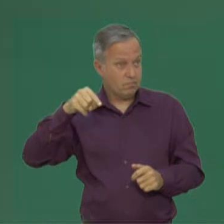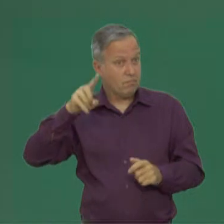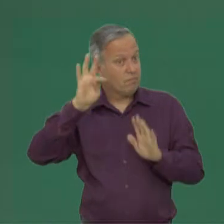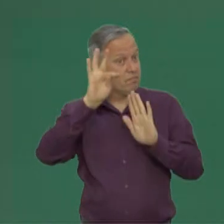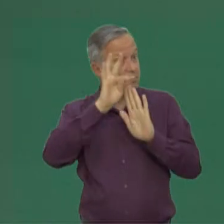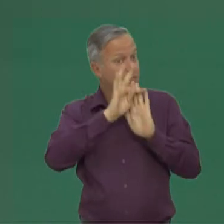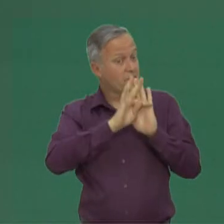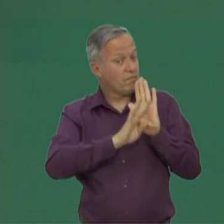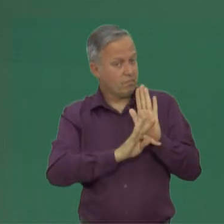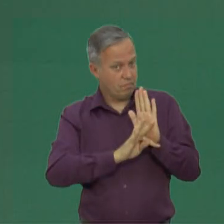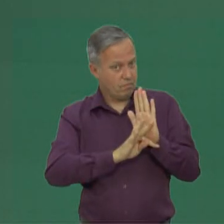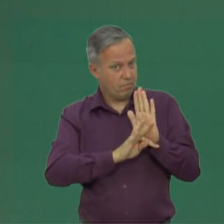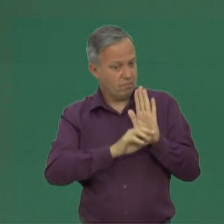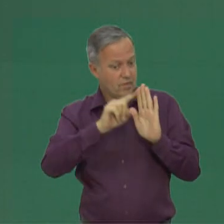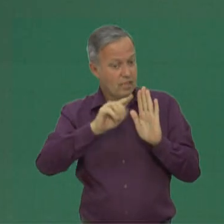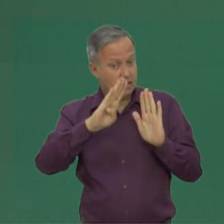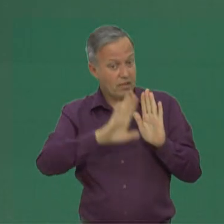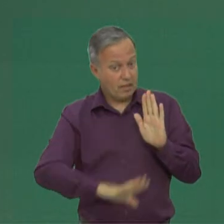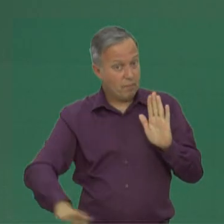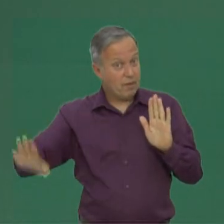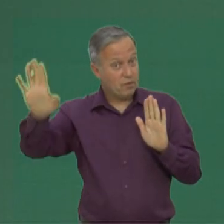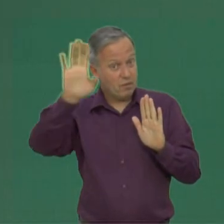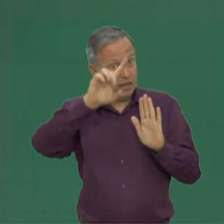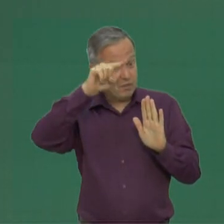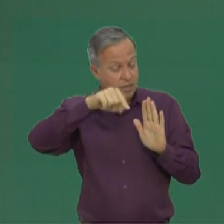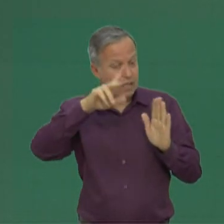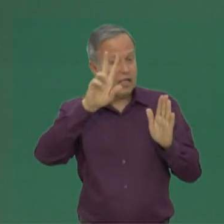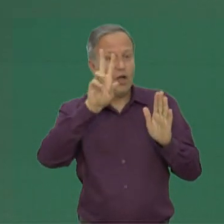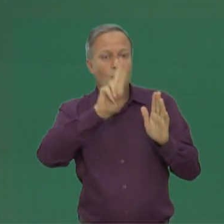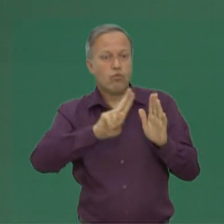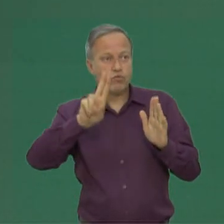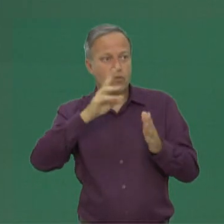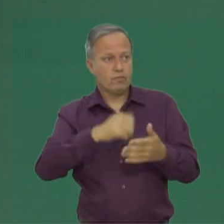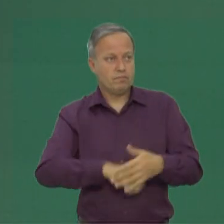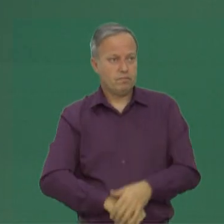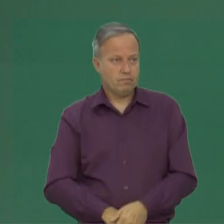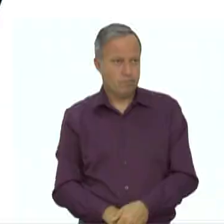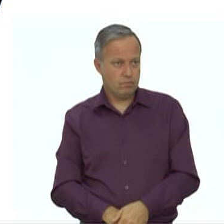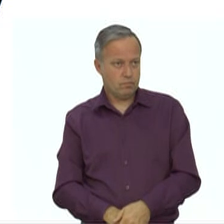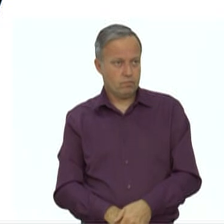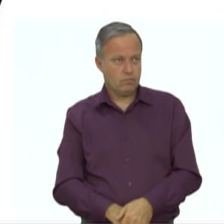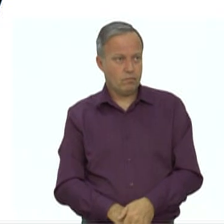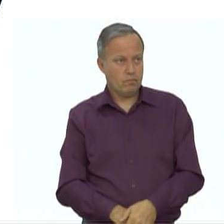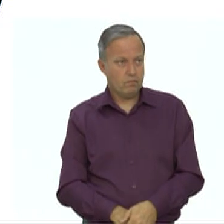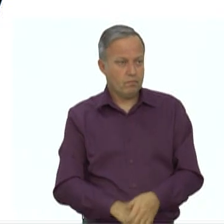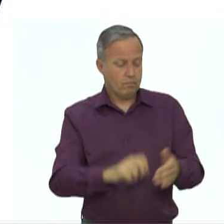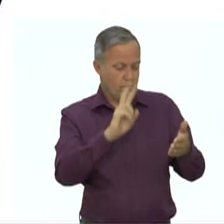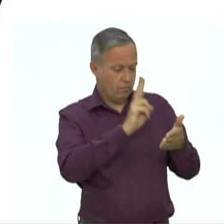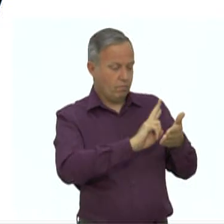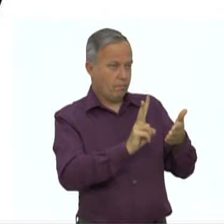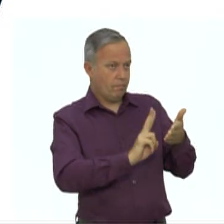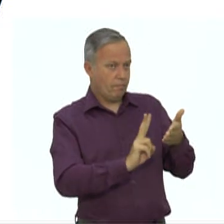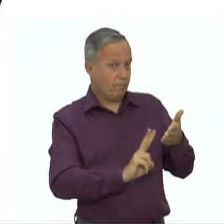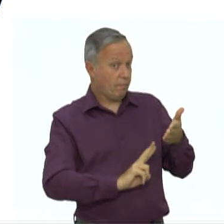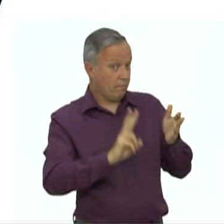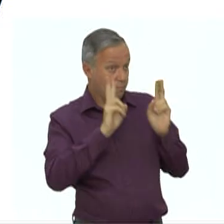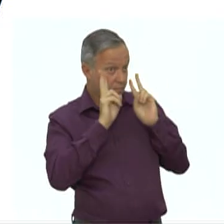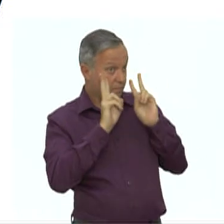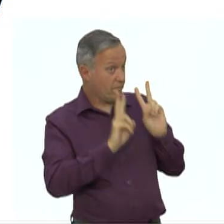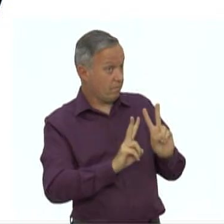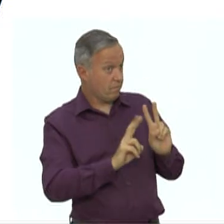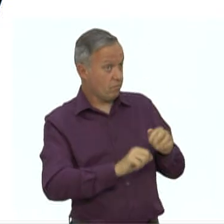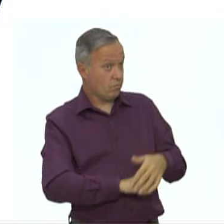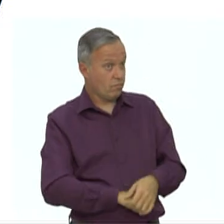construção do nosso país, ok? A ver, aqui nós vamos falar um pouquinho